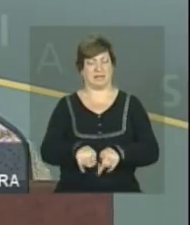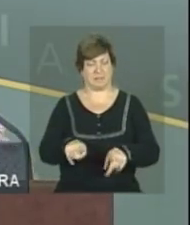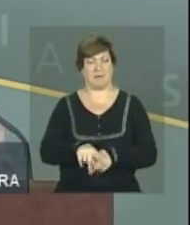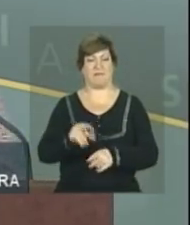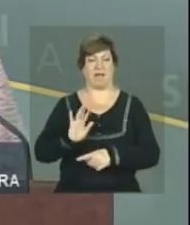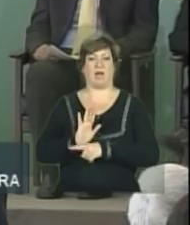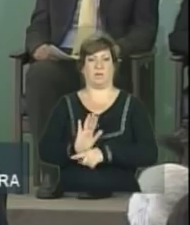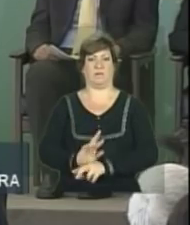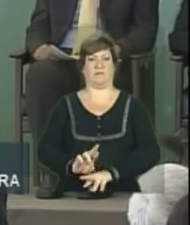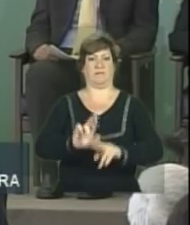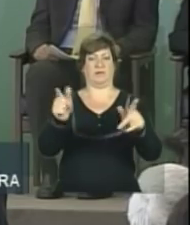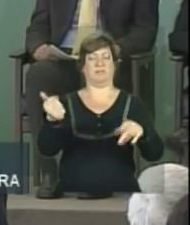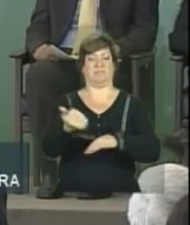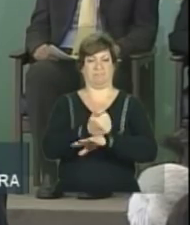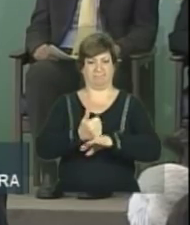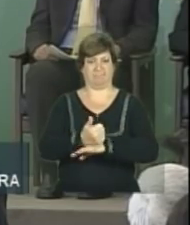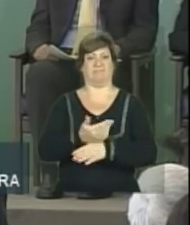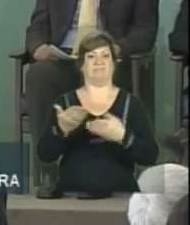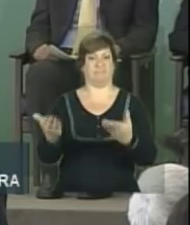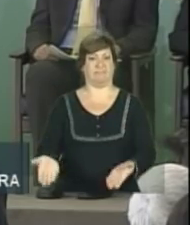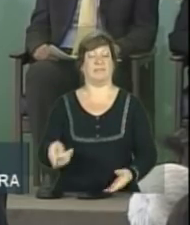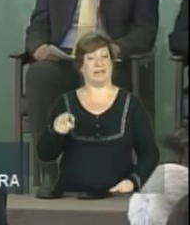diferença. Ele